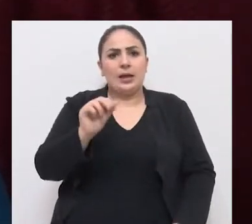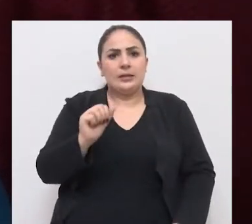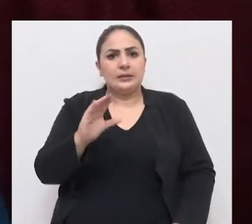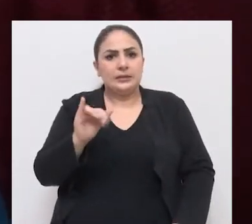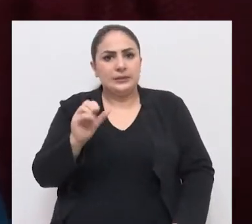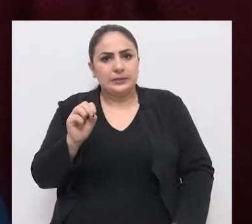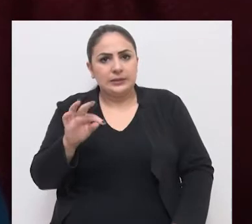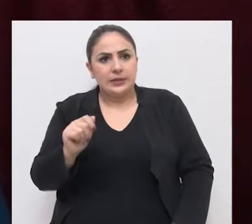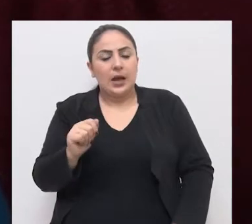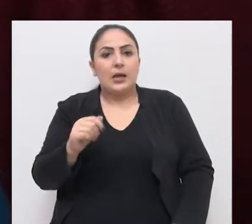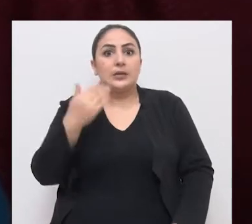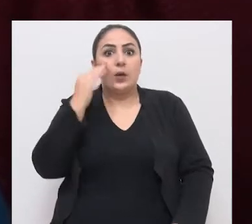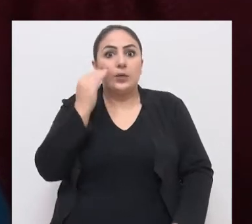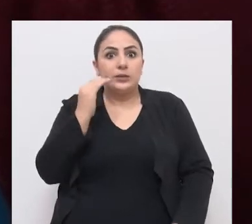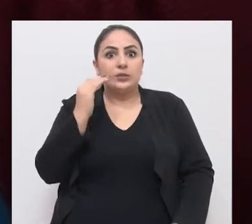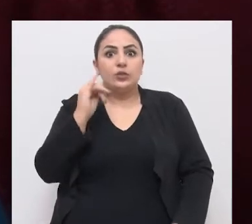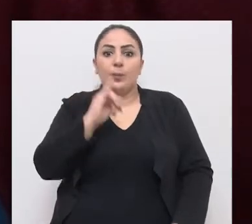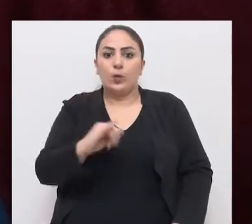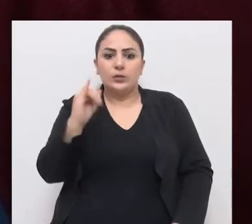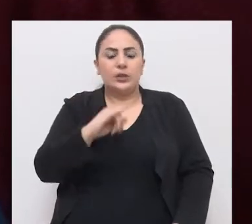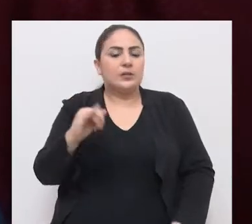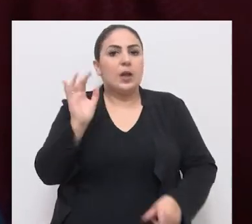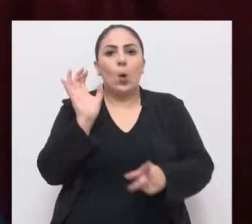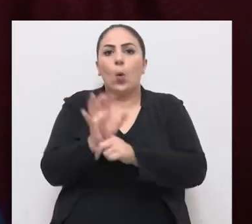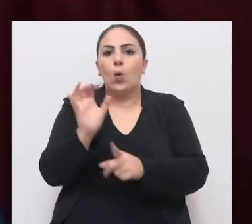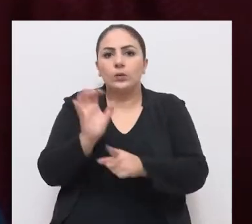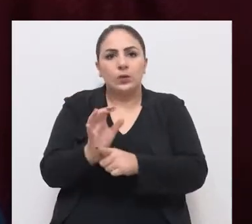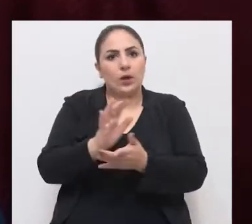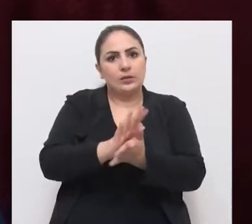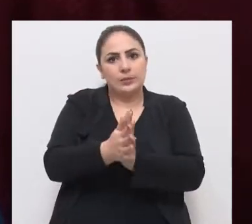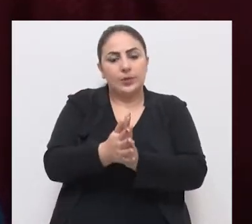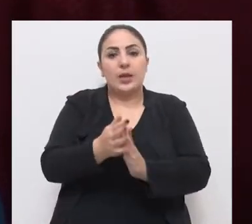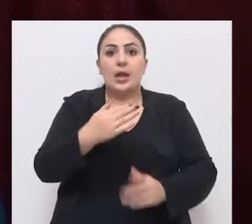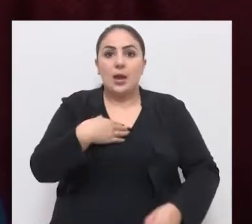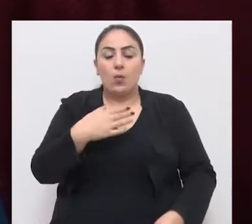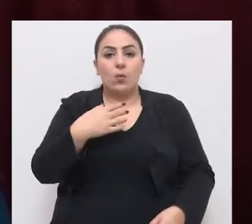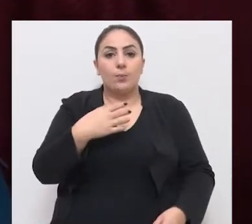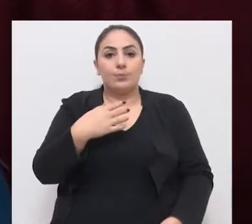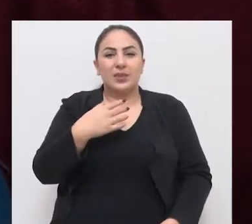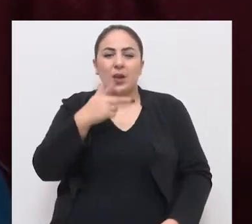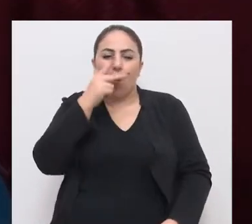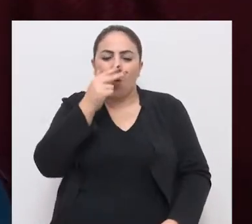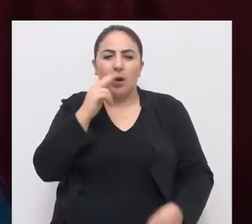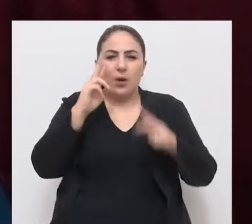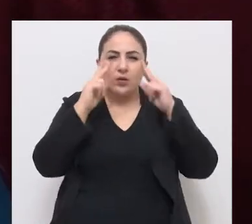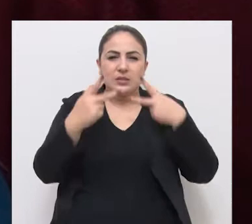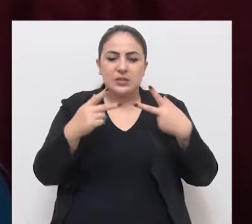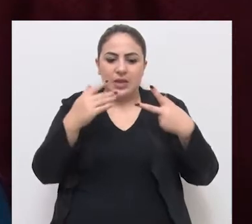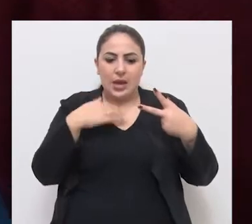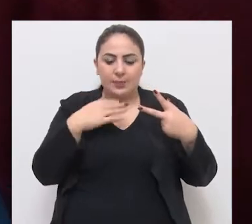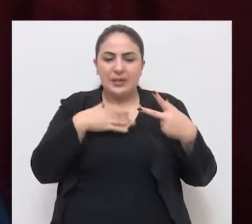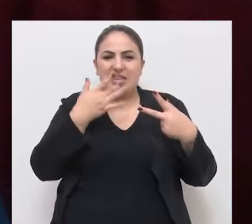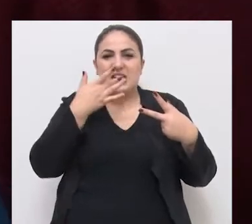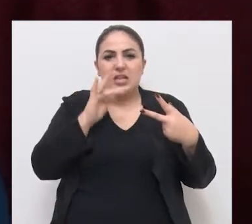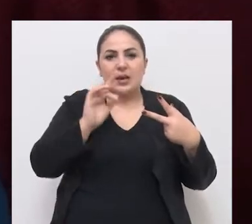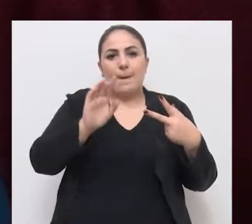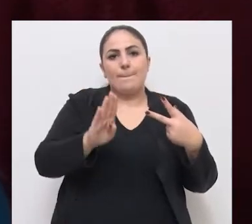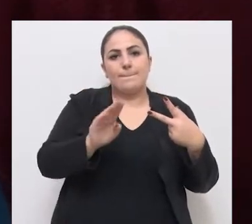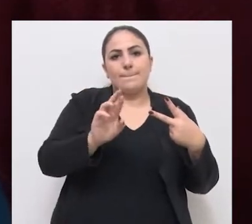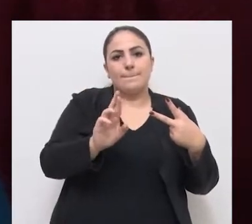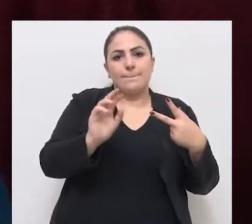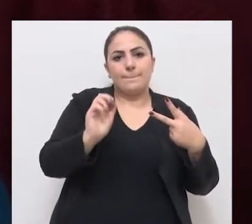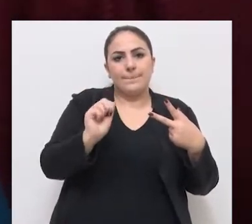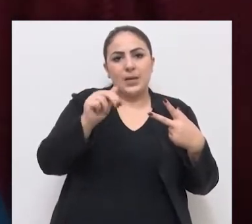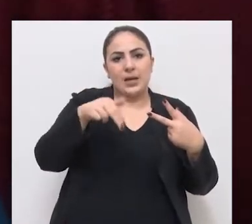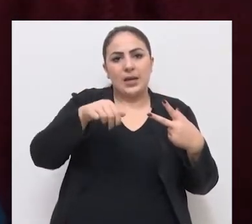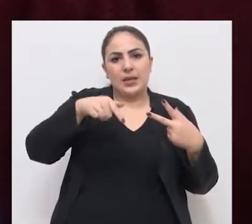e entendi a importância de ser antirracista. Eu reconheci a minha branquitude. E o que é isso? Eu reconhecer